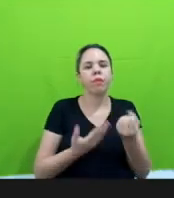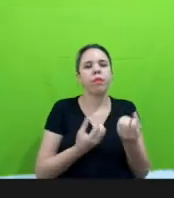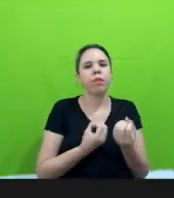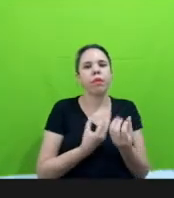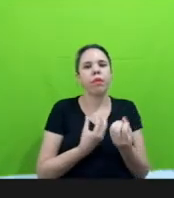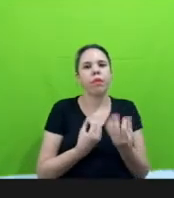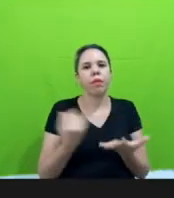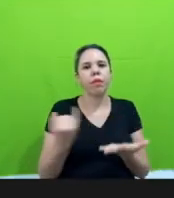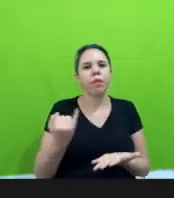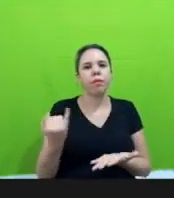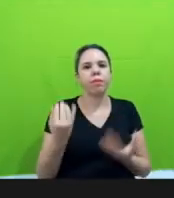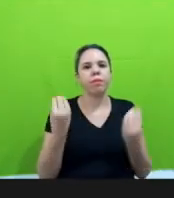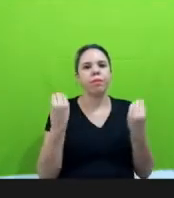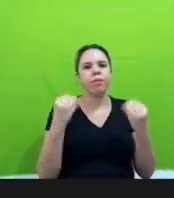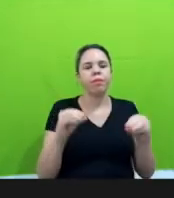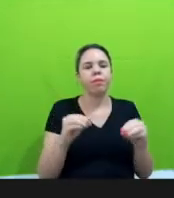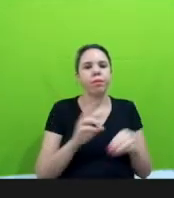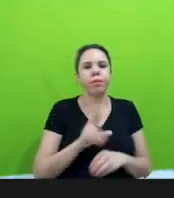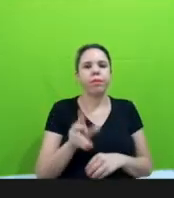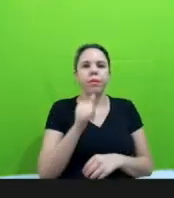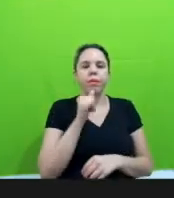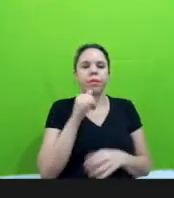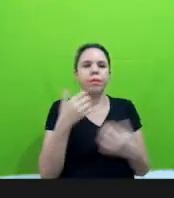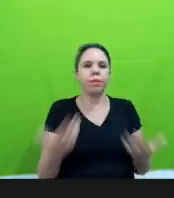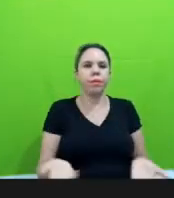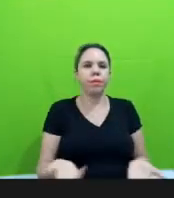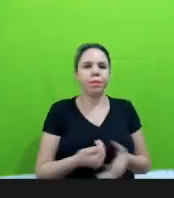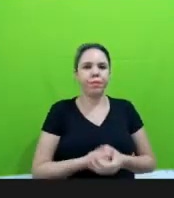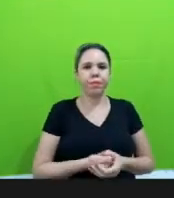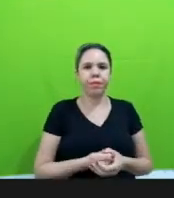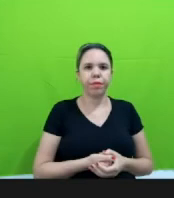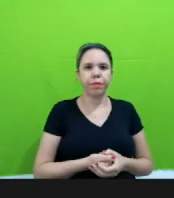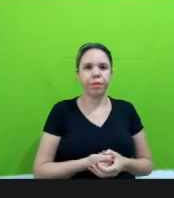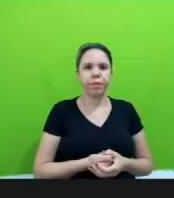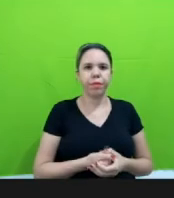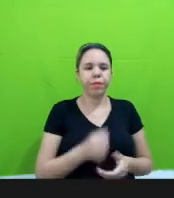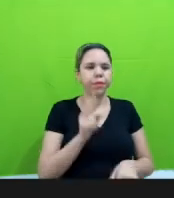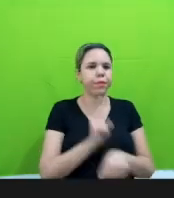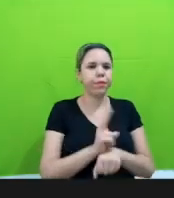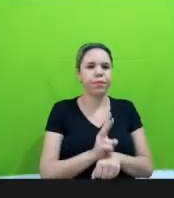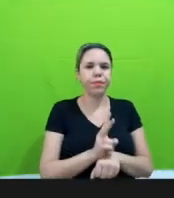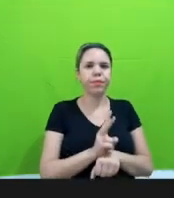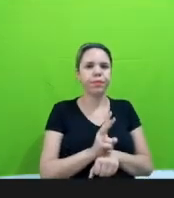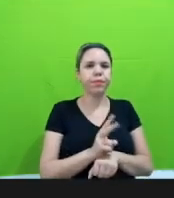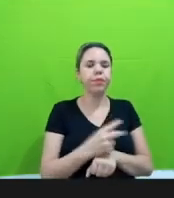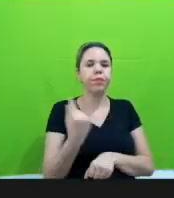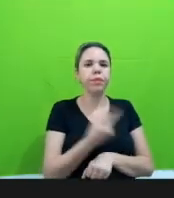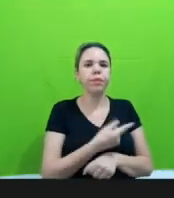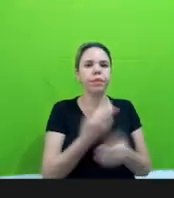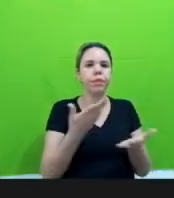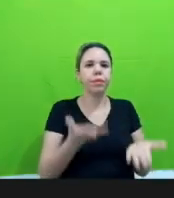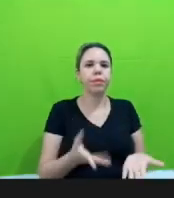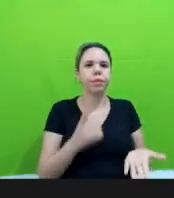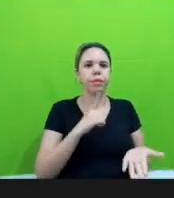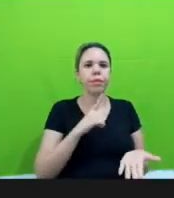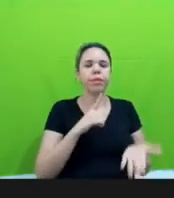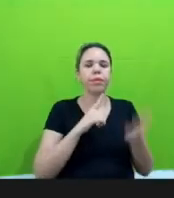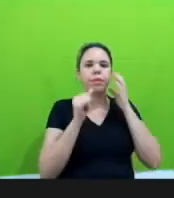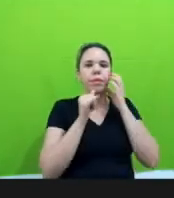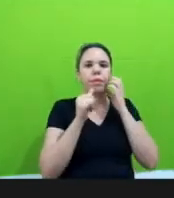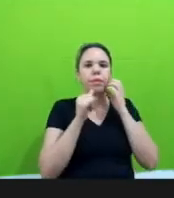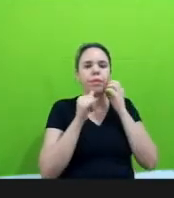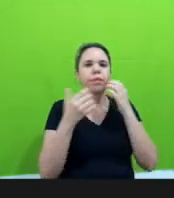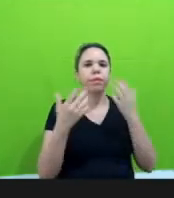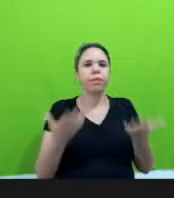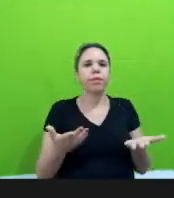falou, Kátia, que não são cuidados da forma como deveriam ser, e aí a gente tem, por exemplo, um exemplo clássico, é o Ministério